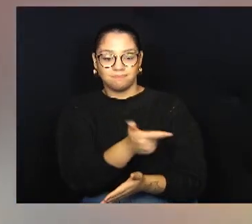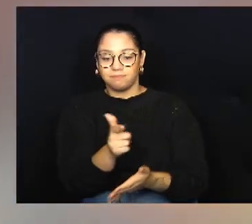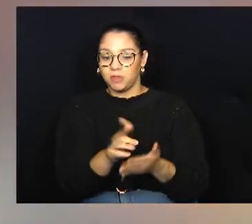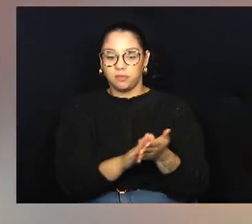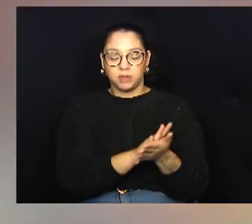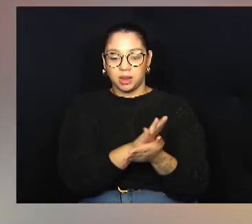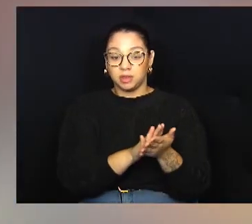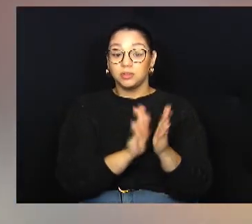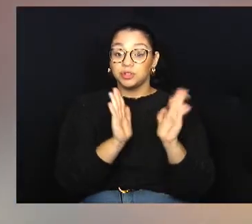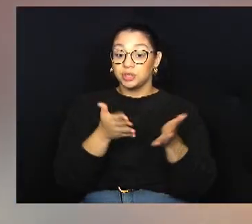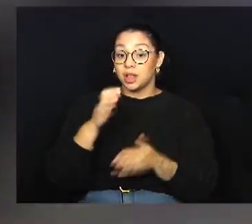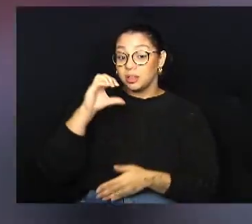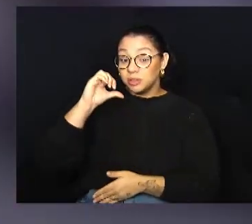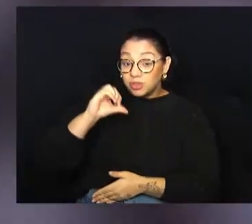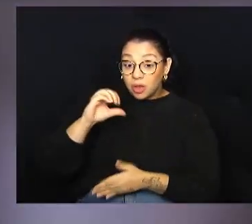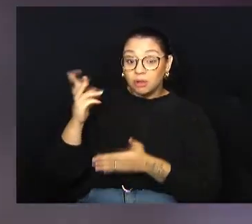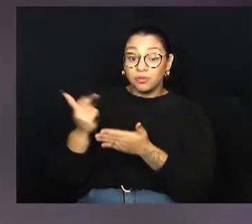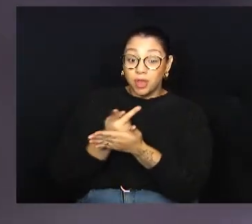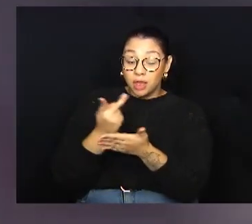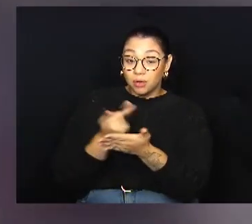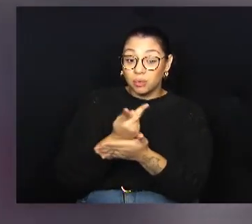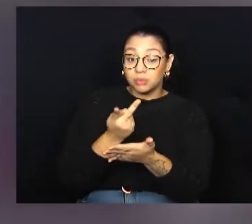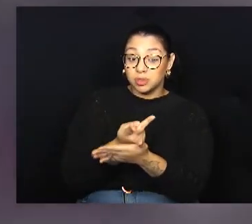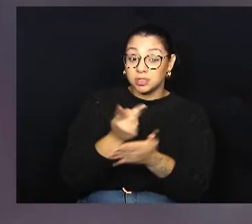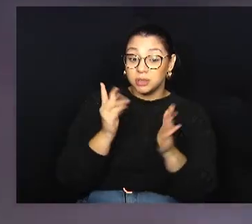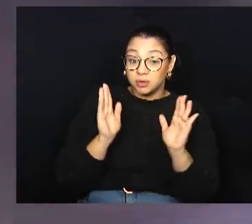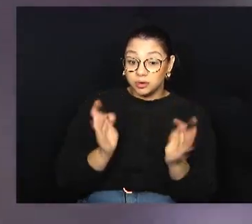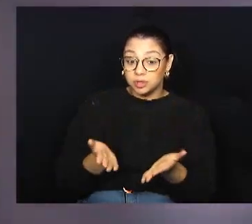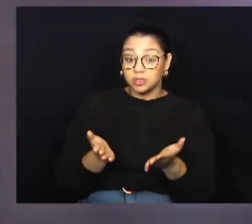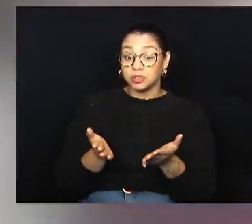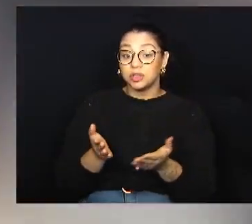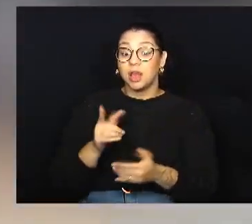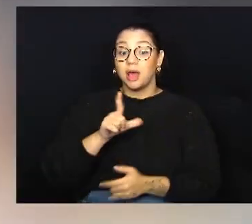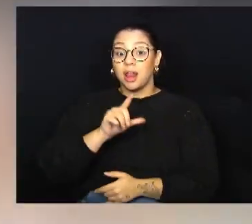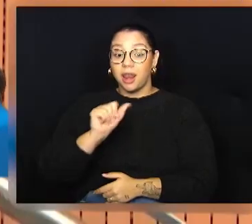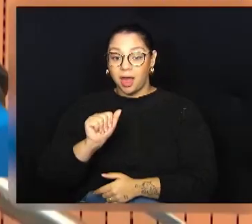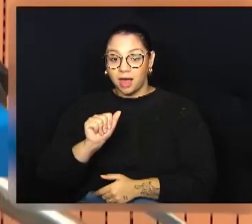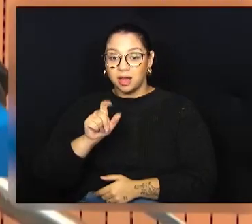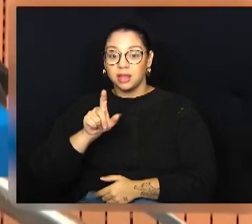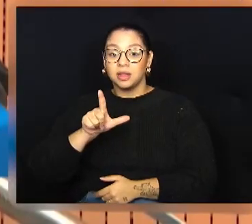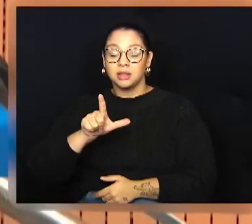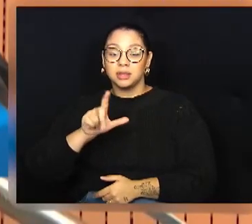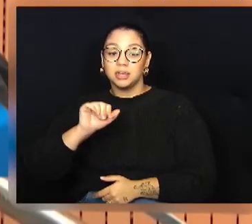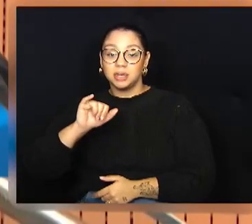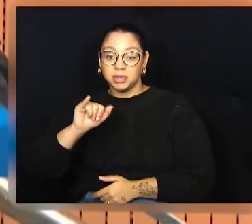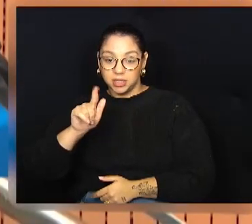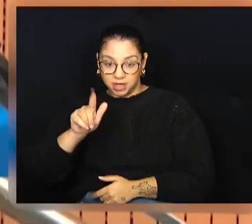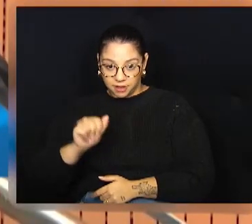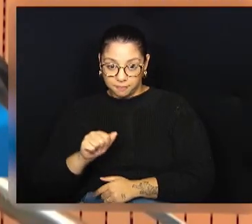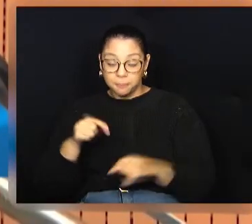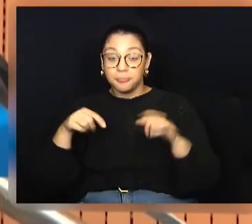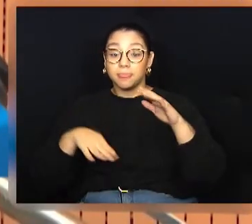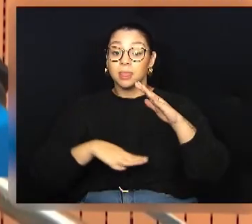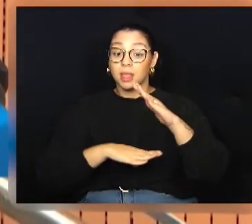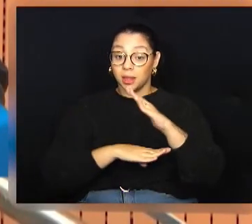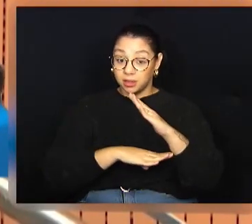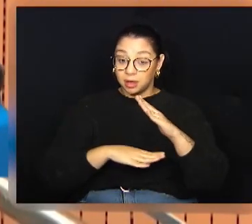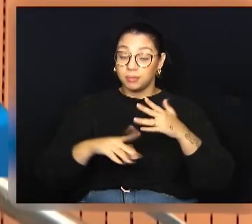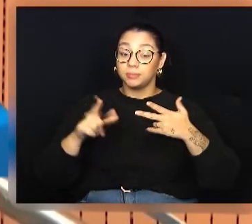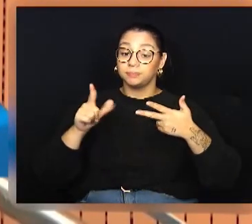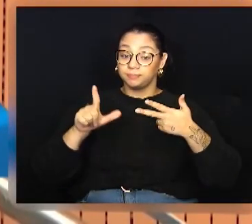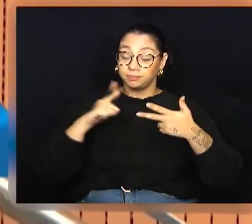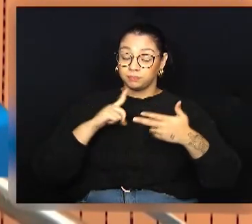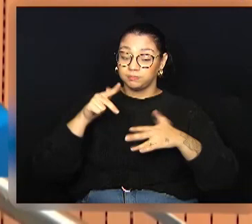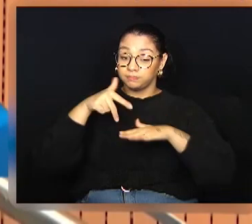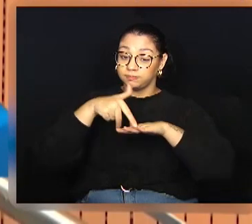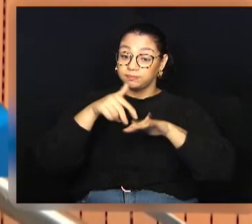são 9 casos de racismo registrados na La Liga. Na Câmara de Campinas, o presidente do Legislativo usou a